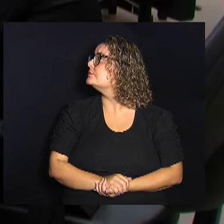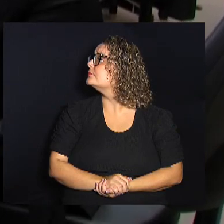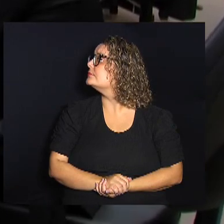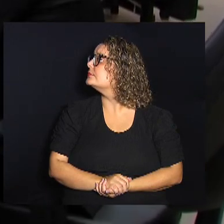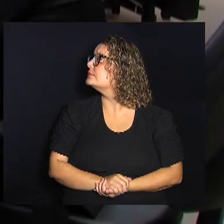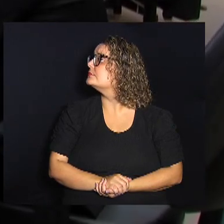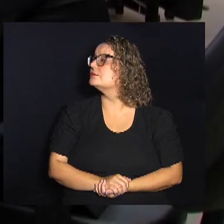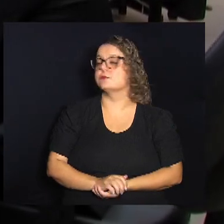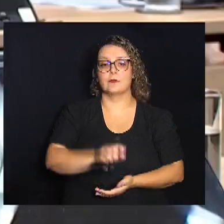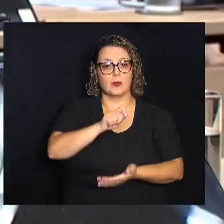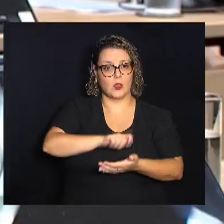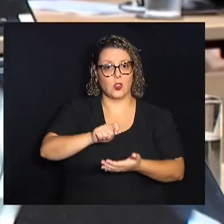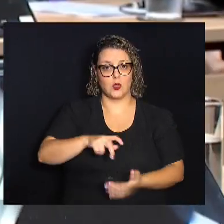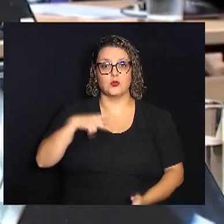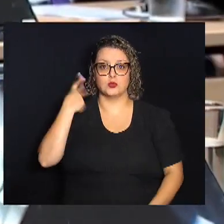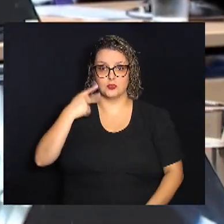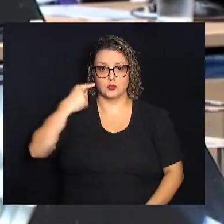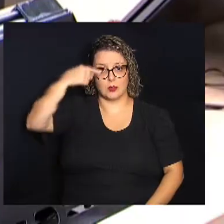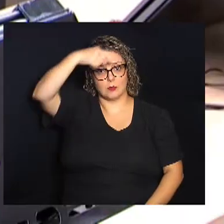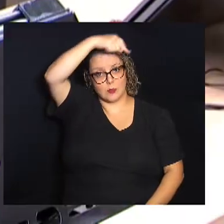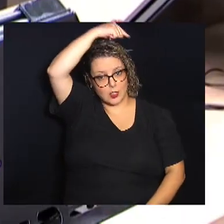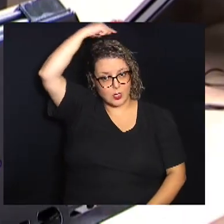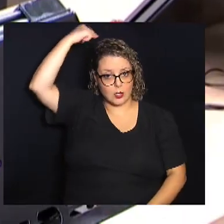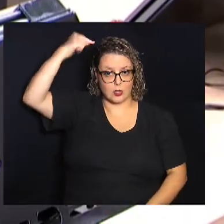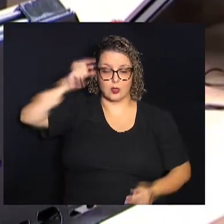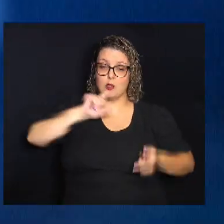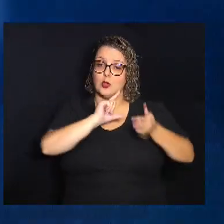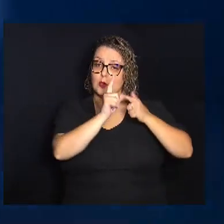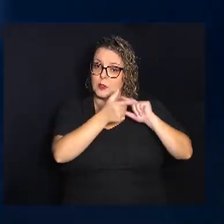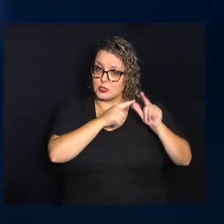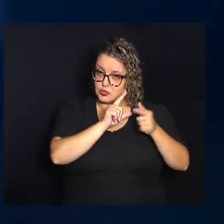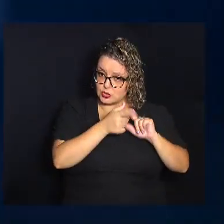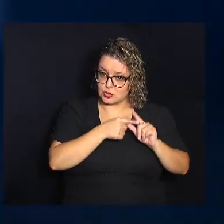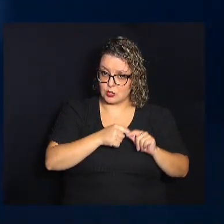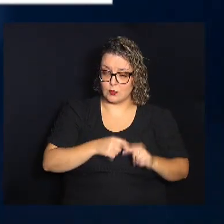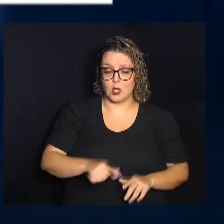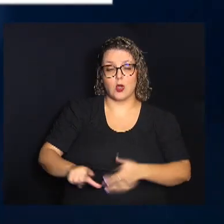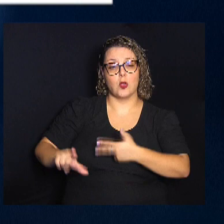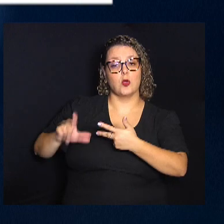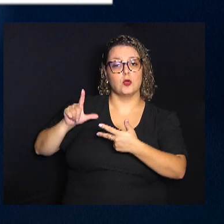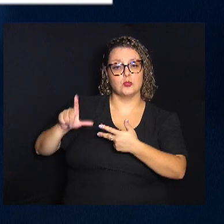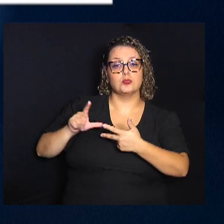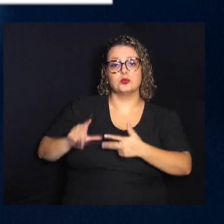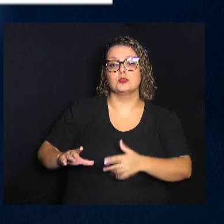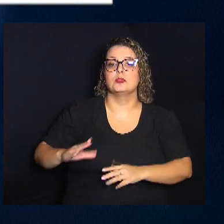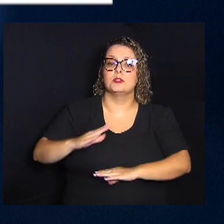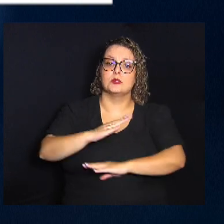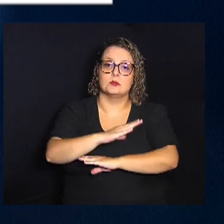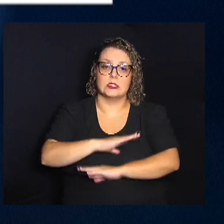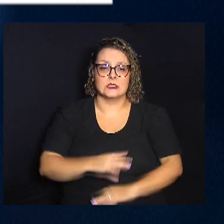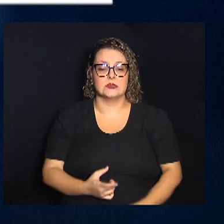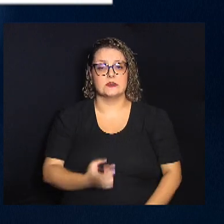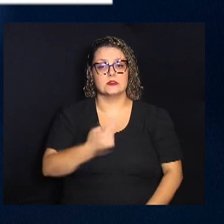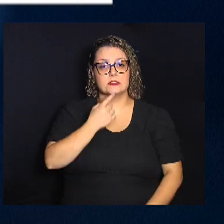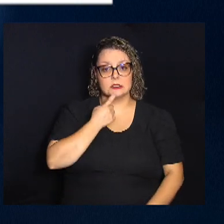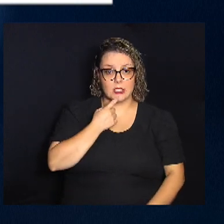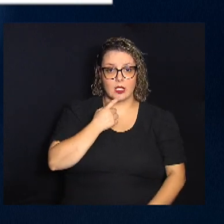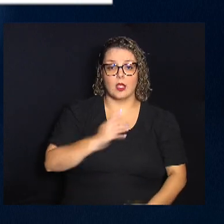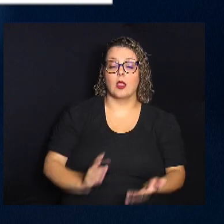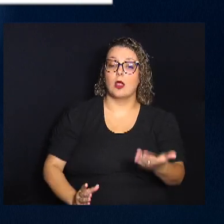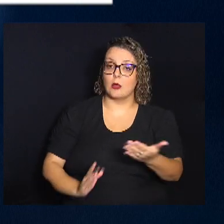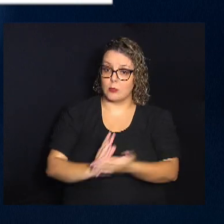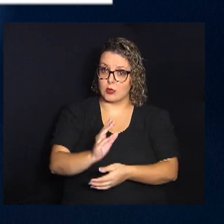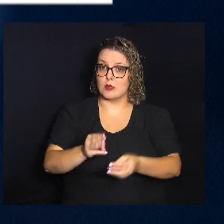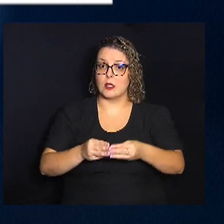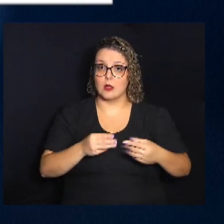De autoria dos vereadores Paulo Gaspar e Major Jaime, o Legislativo Campineiro aprovou moção que apoia o